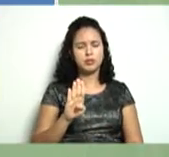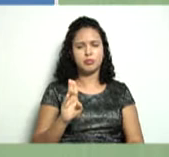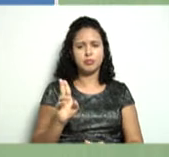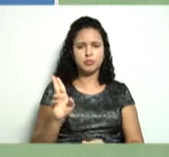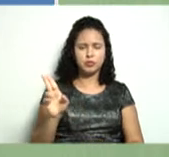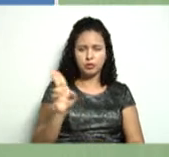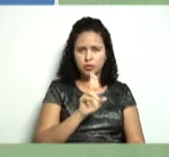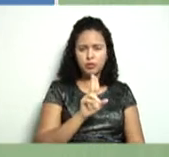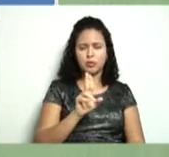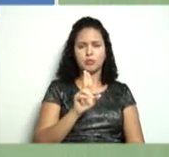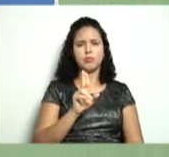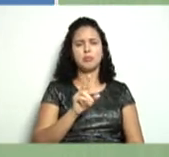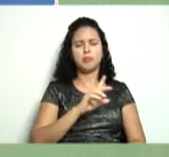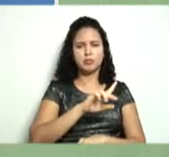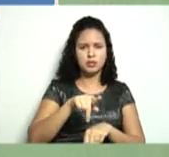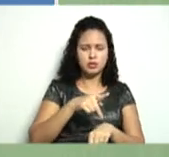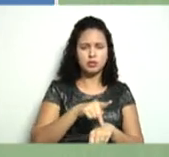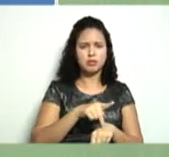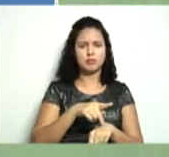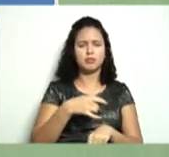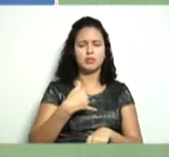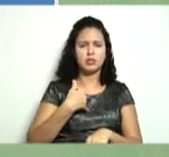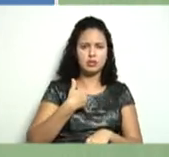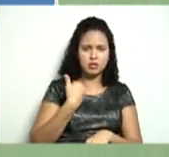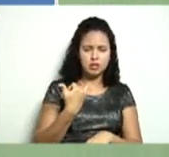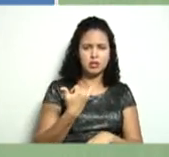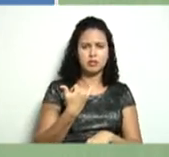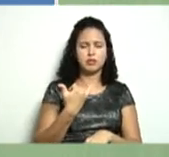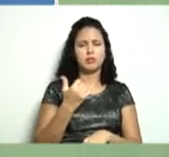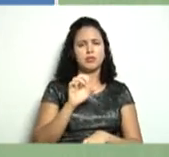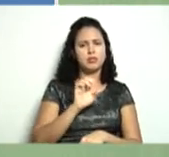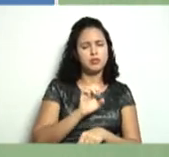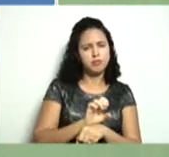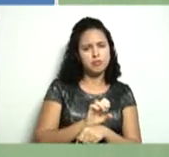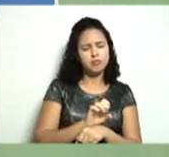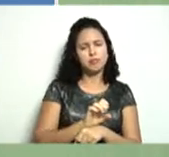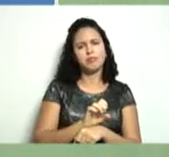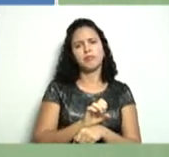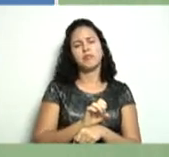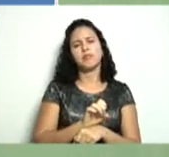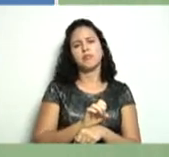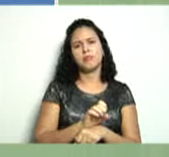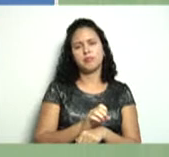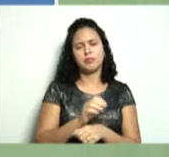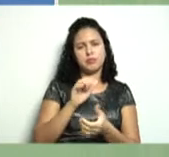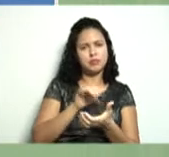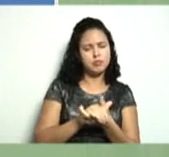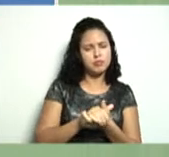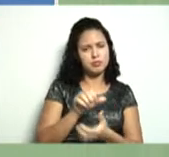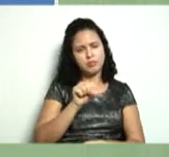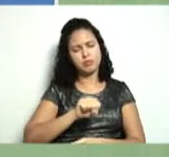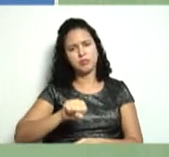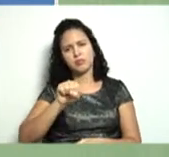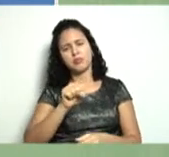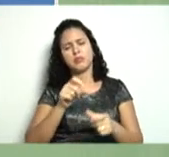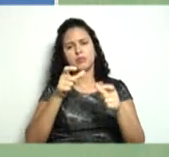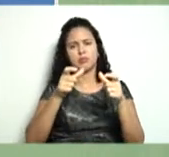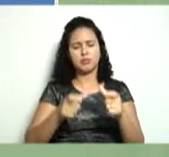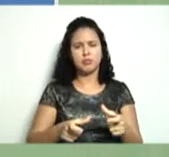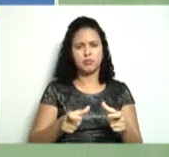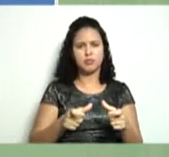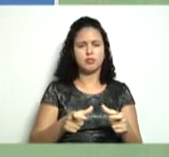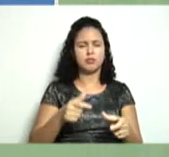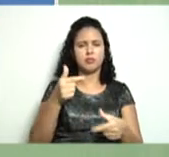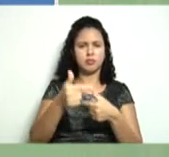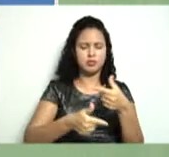a nacionalidade, a idade, o estado civil, a profissão e residência dos associados, fundadores,